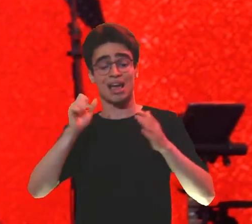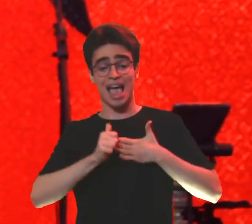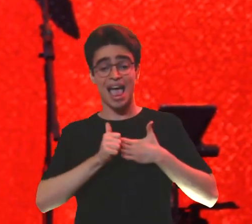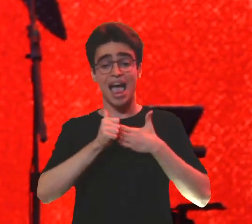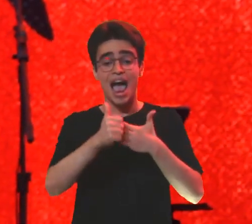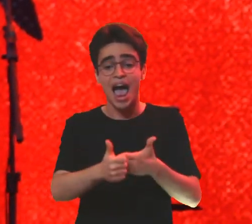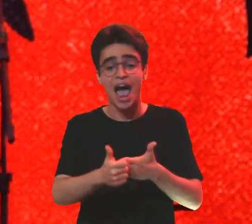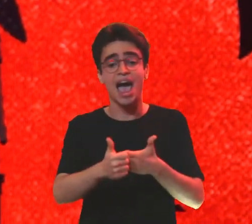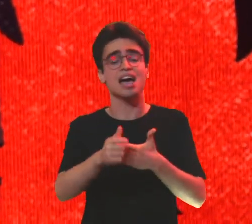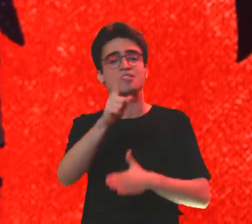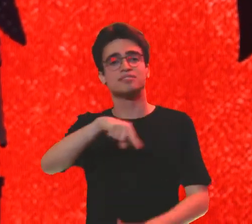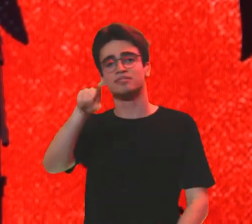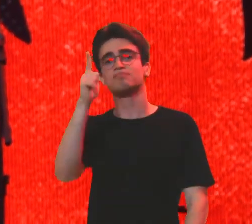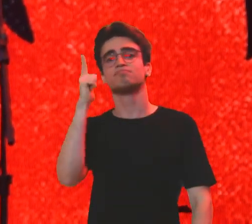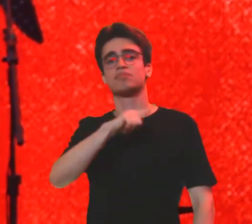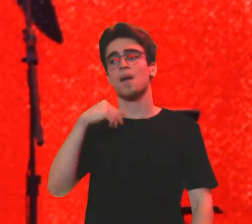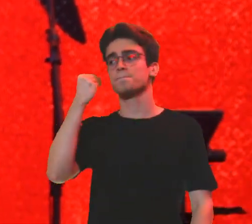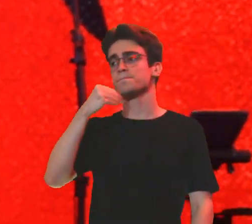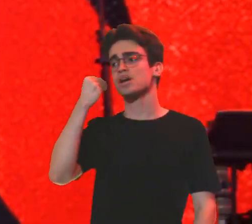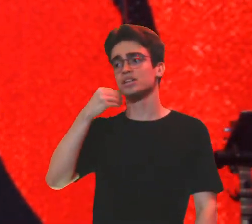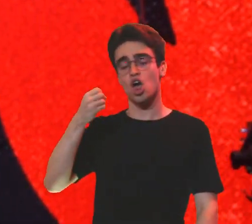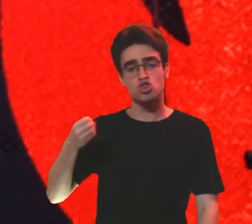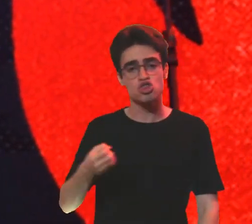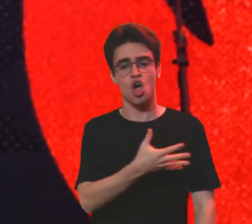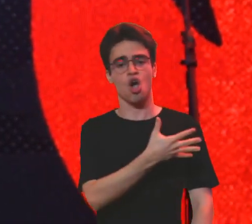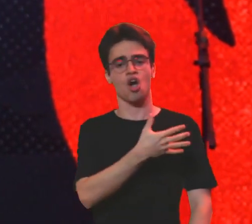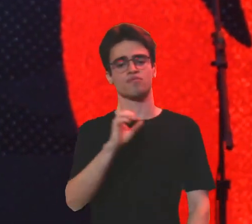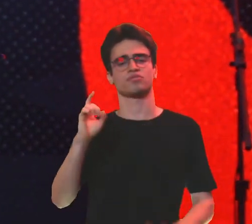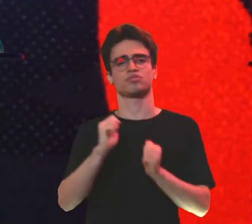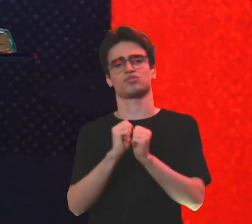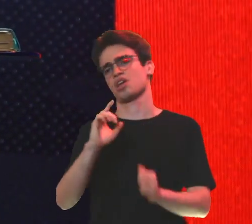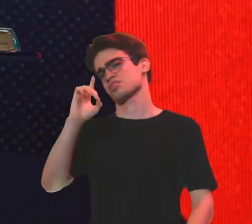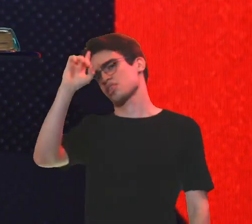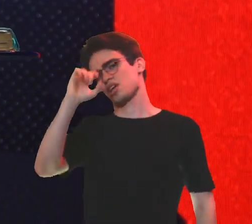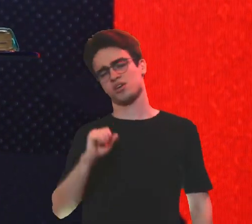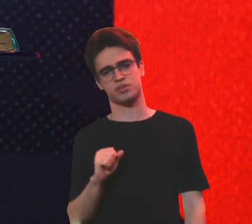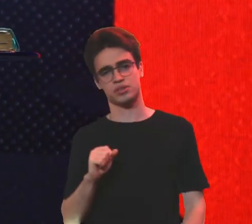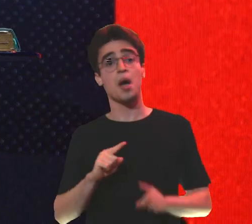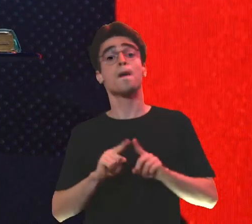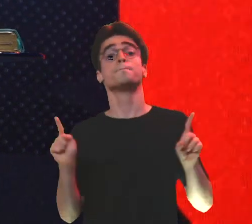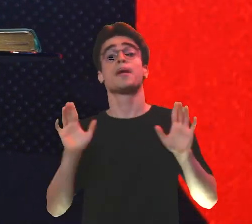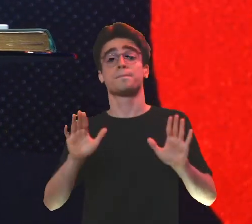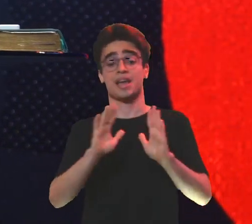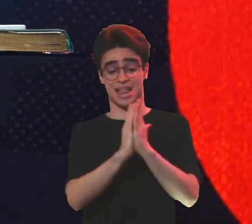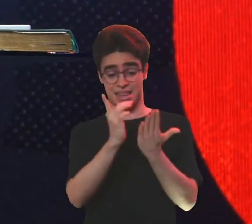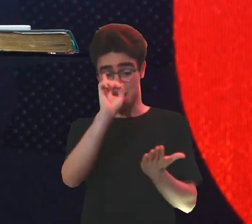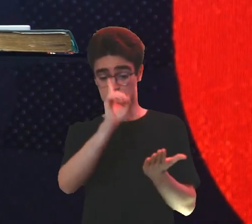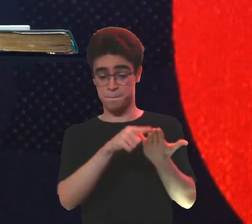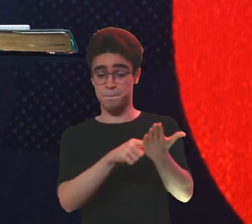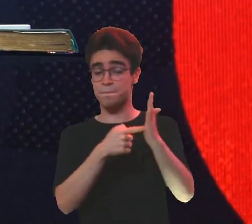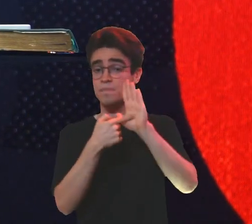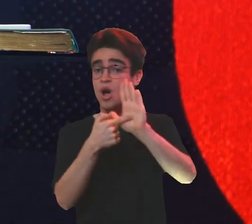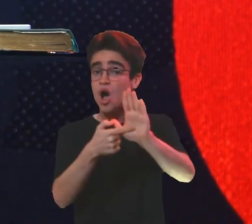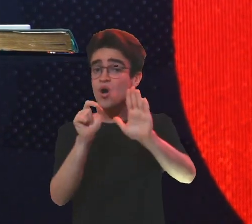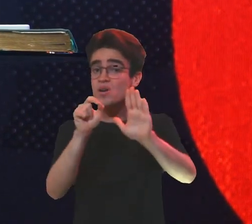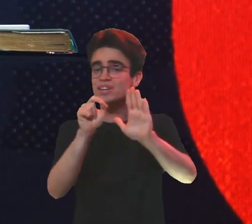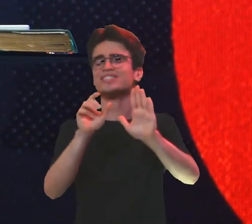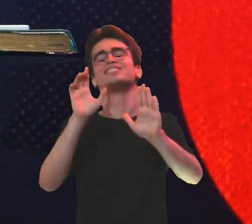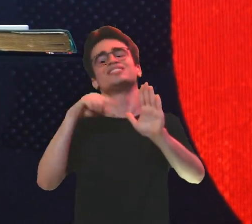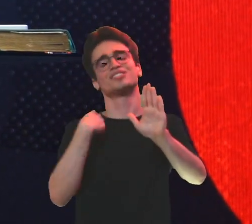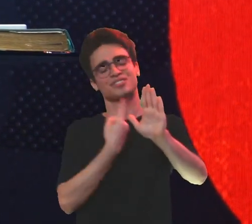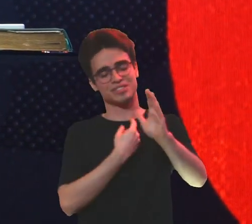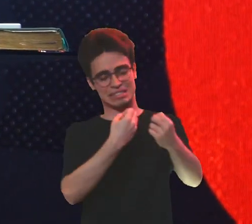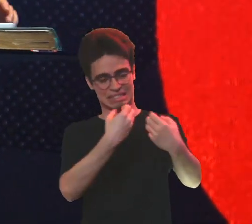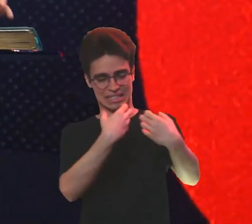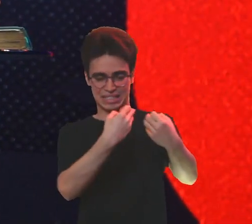viverem realmente um novo de Deus. Mas os heróis da fé da Bíblia vieram muito antes para nos ensinar a olhar para Jesus. Então,